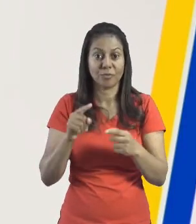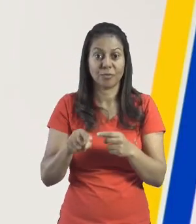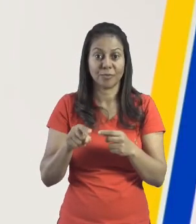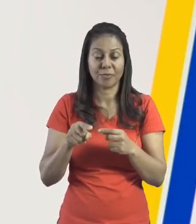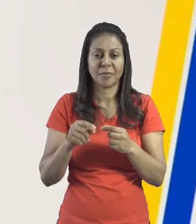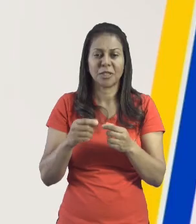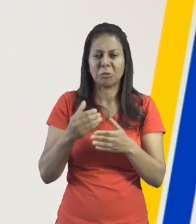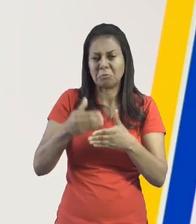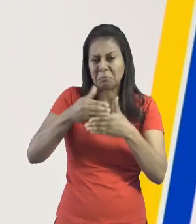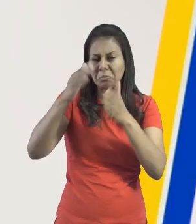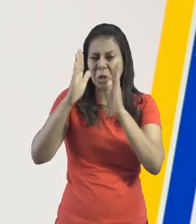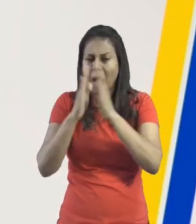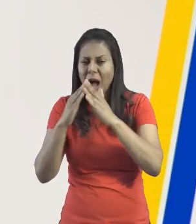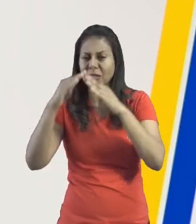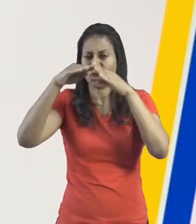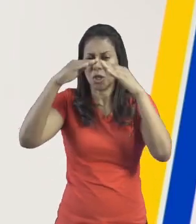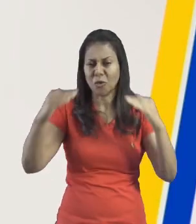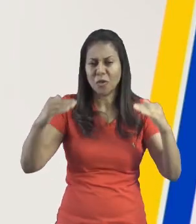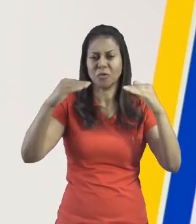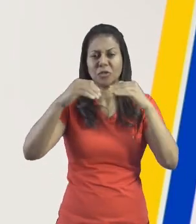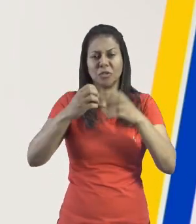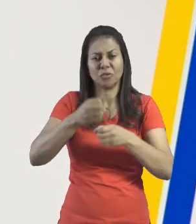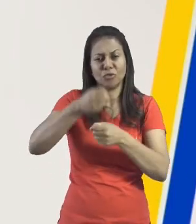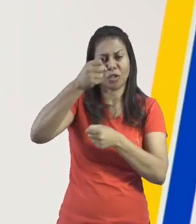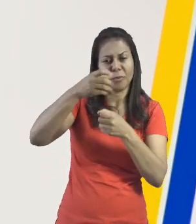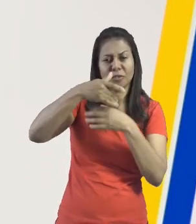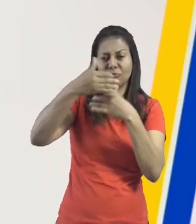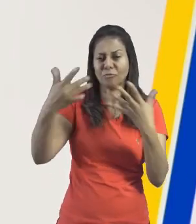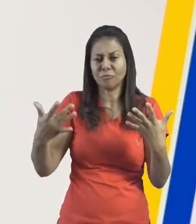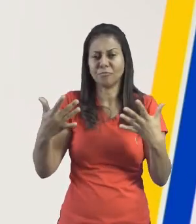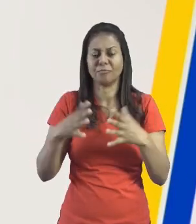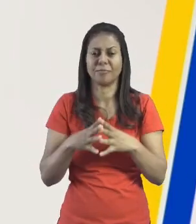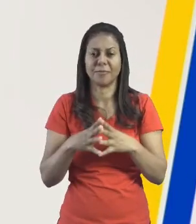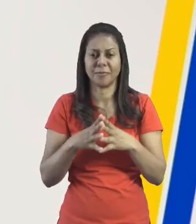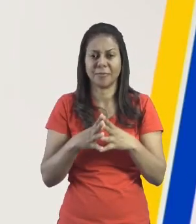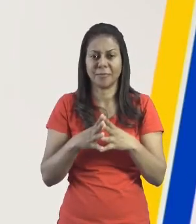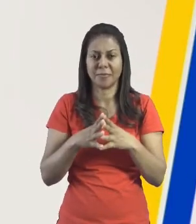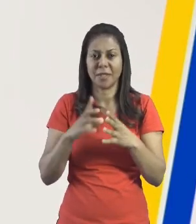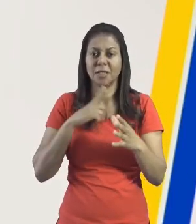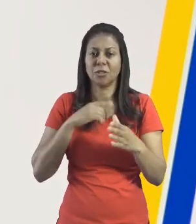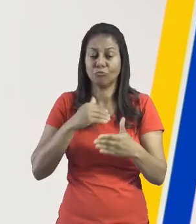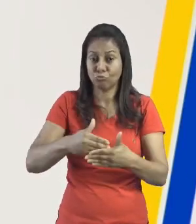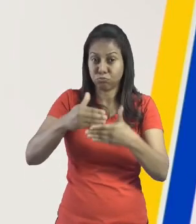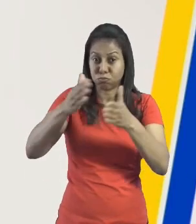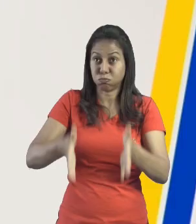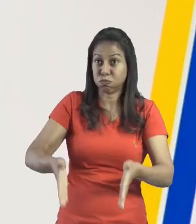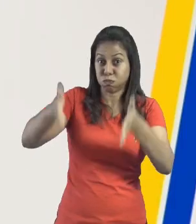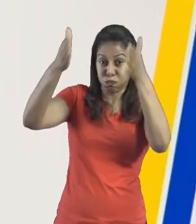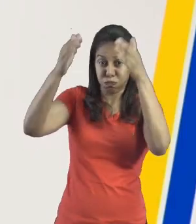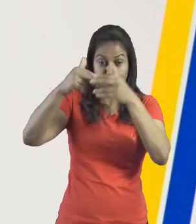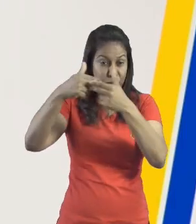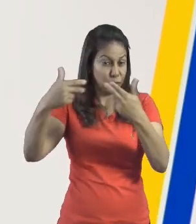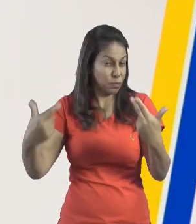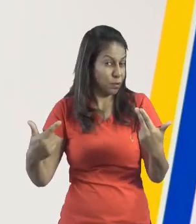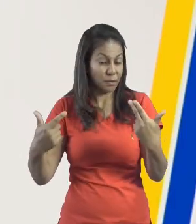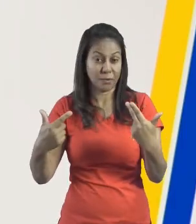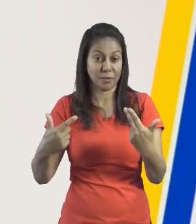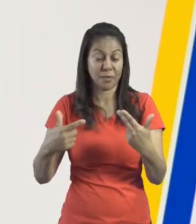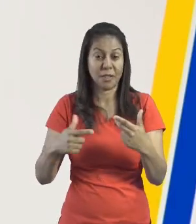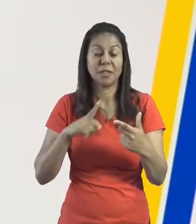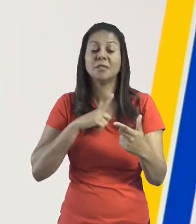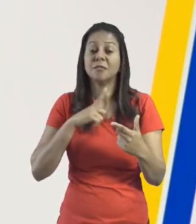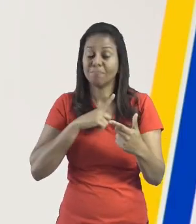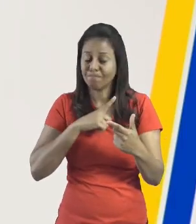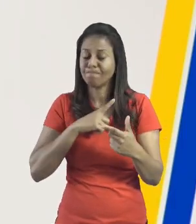lajes, tetos, telhados, chaminés e etc.? Em edifícios, né, claro, infraestrutura de saneamento e